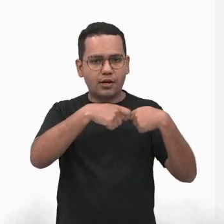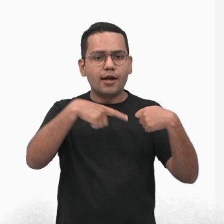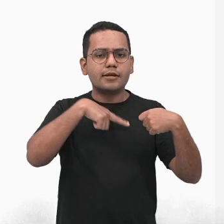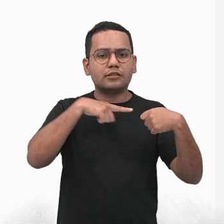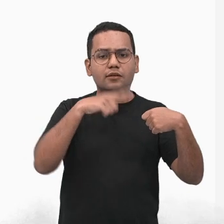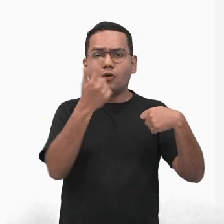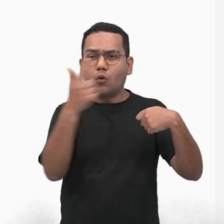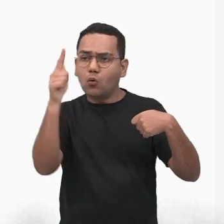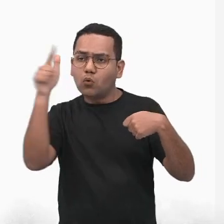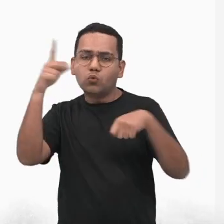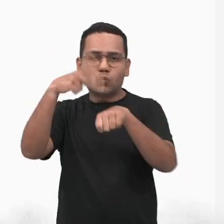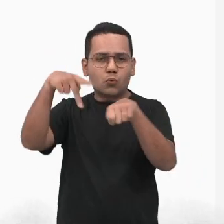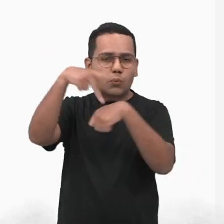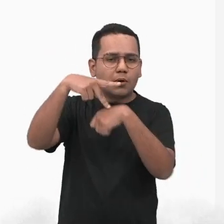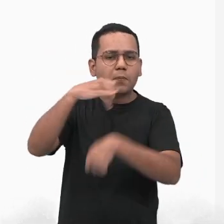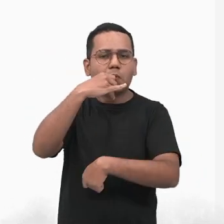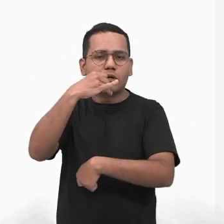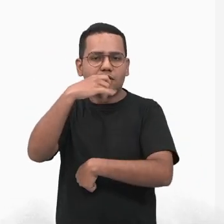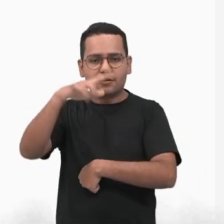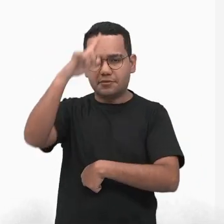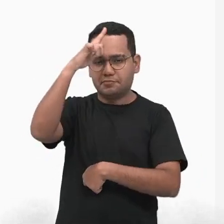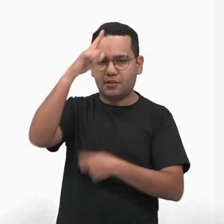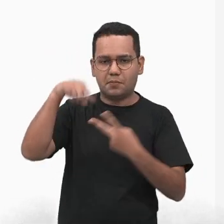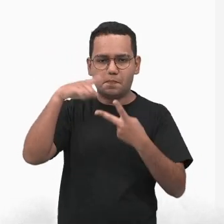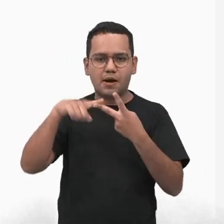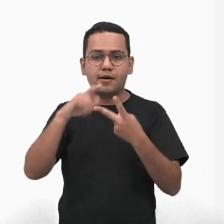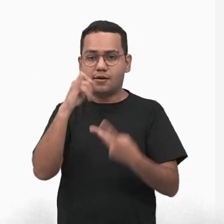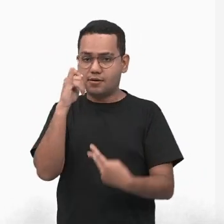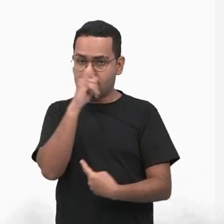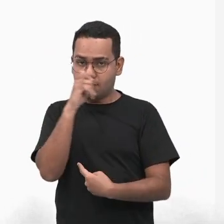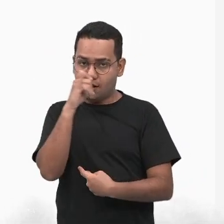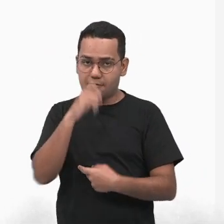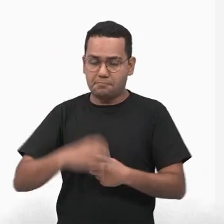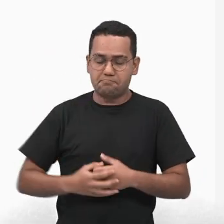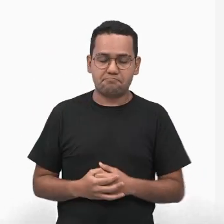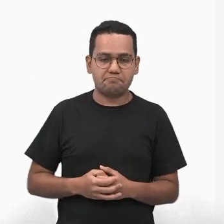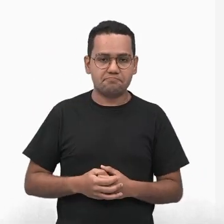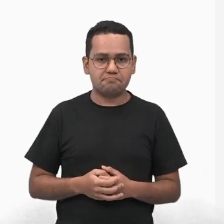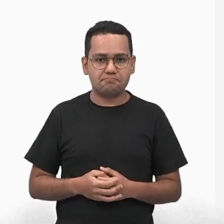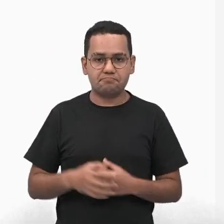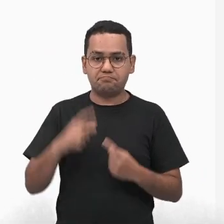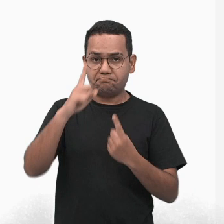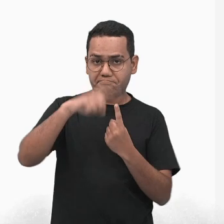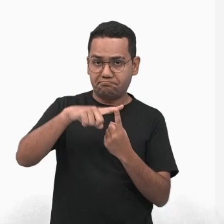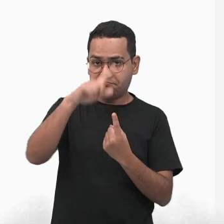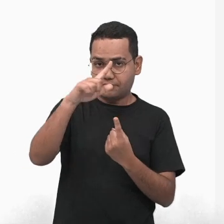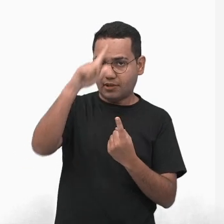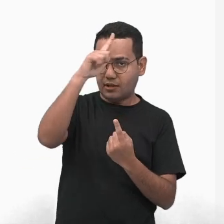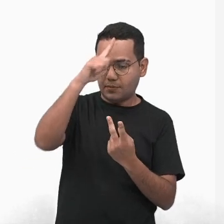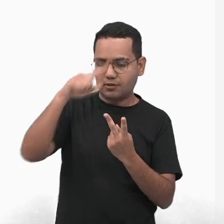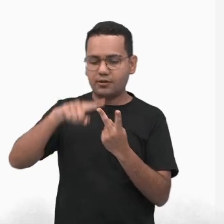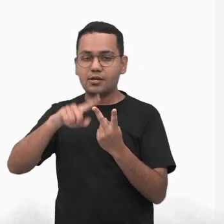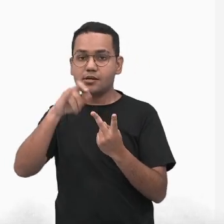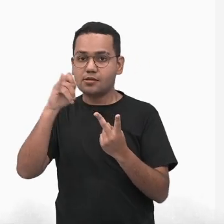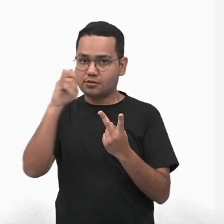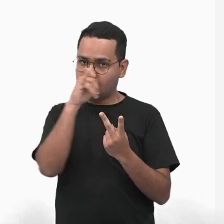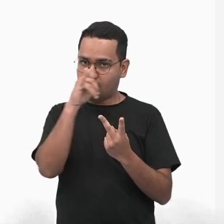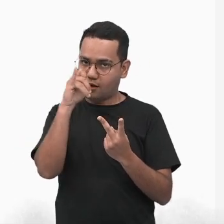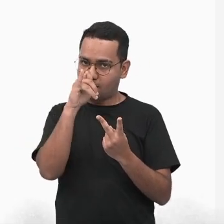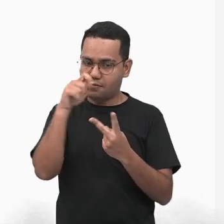outros países, como no caso a Alemanha e a Itália, galera, mais uma vez, a Alemanha e